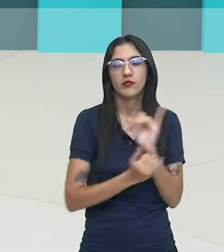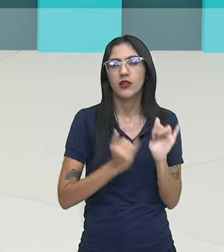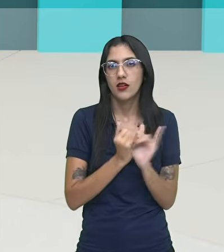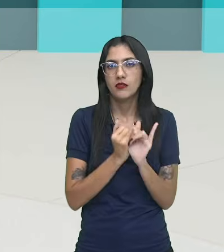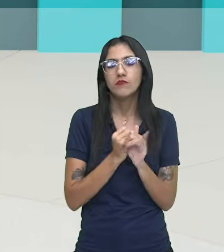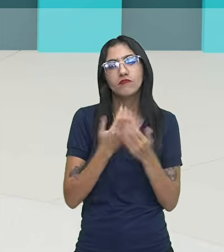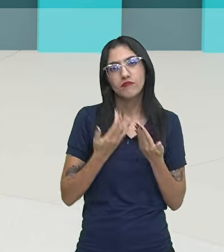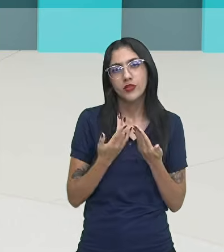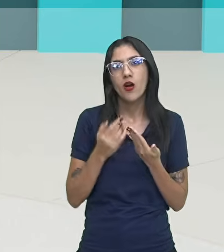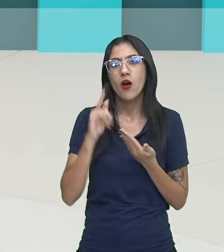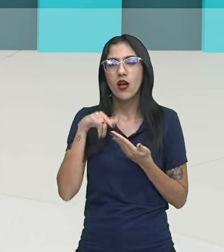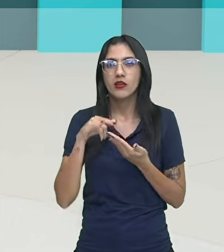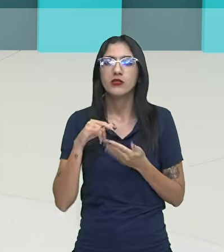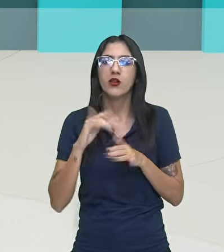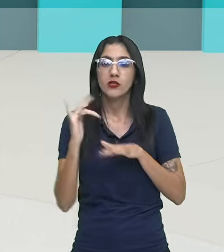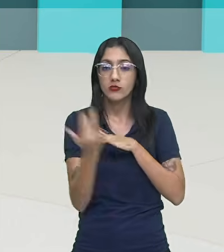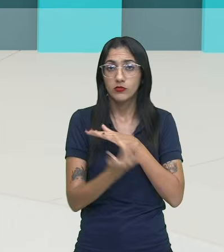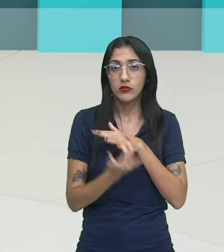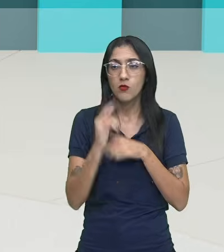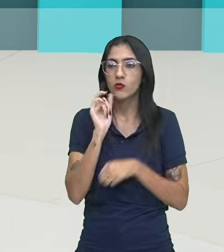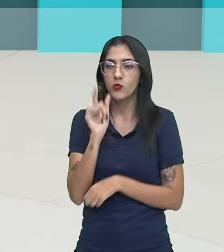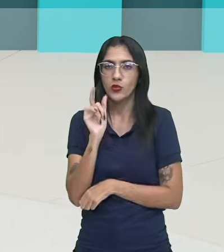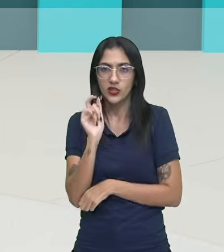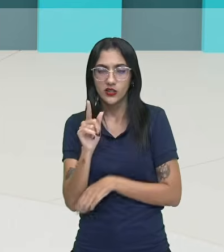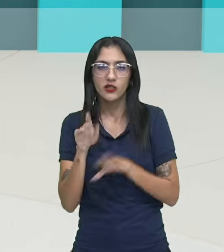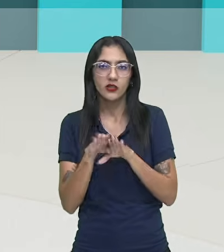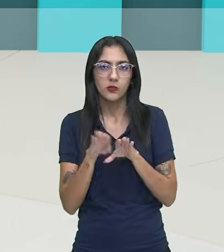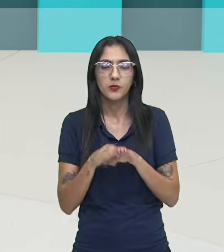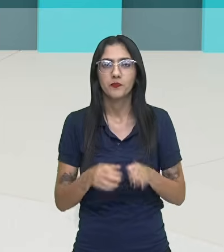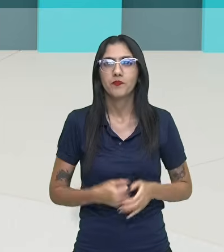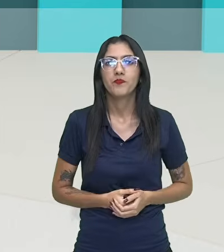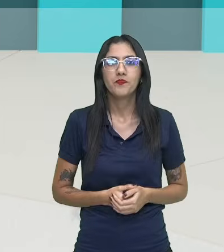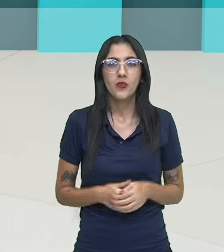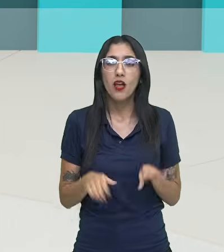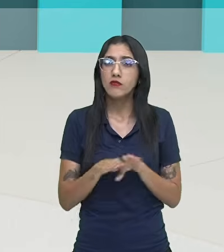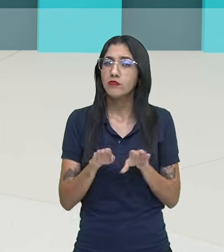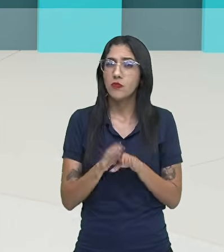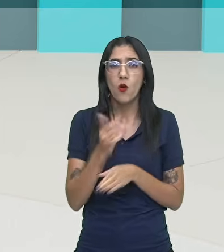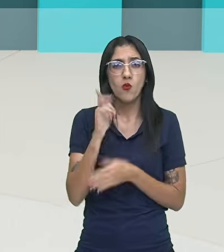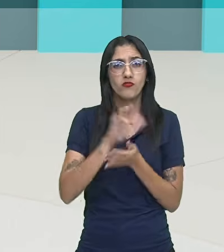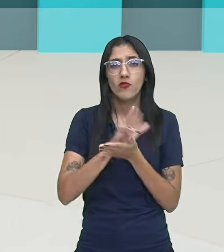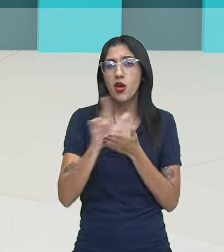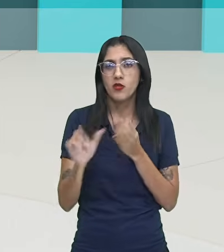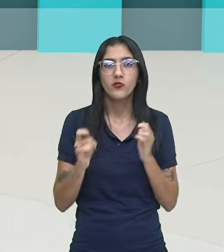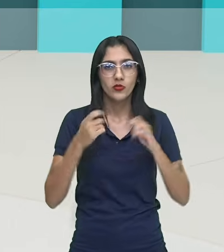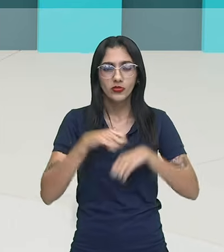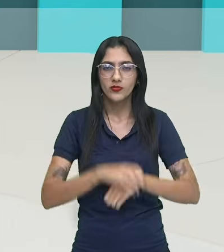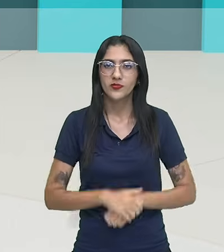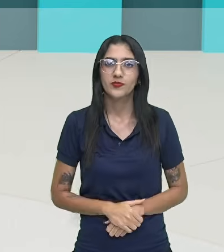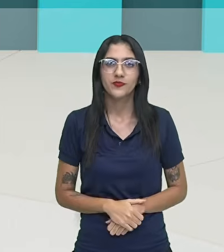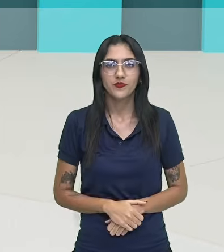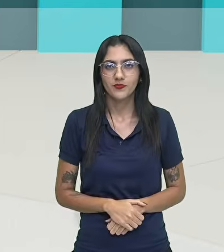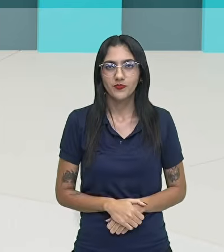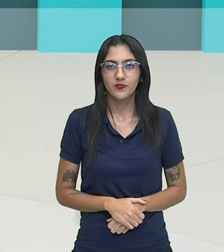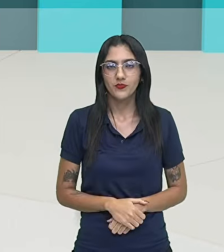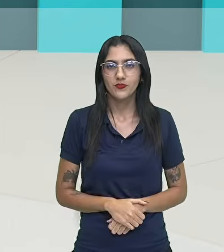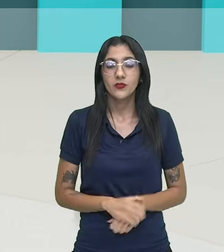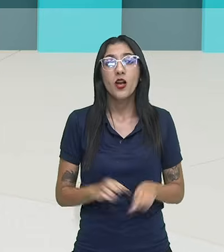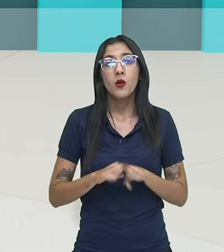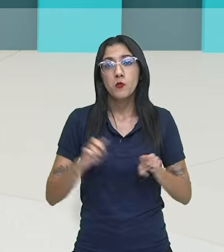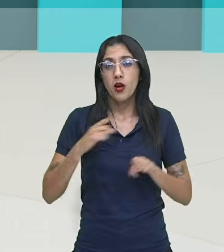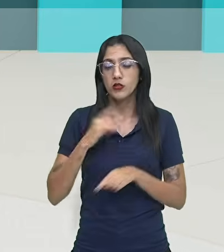Logo, o Twitter também é um gênero digital. E entre outros que vocês podem pensar aí, tá bom? Só que surge uma palavra